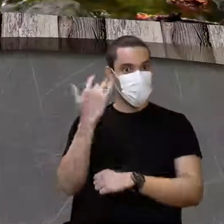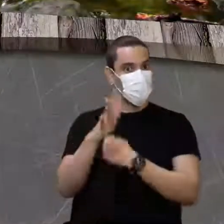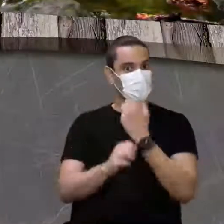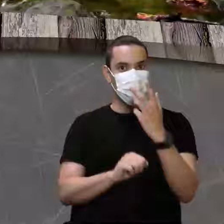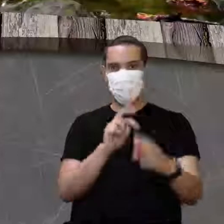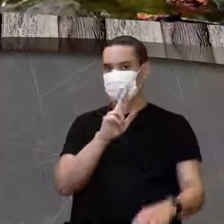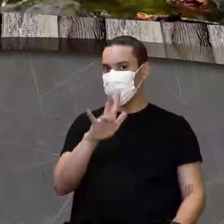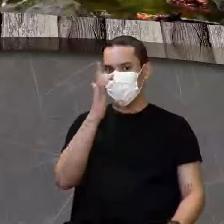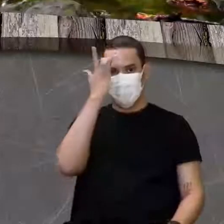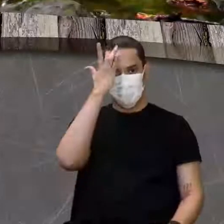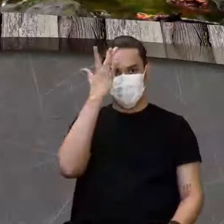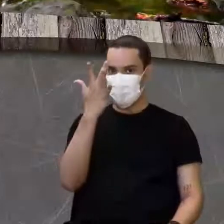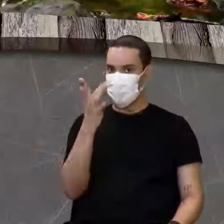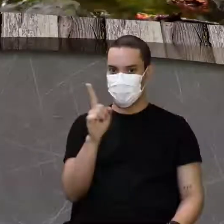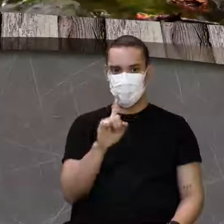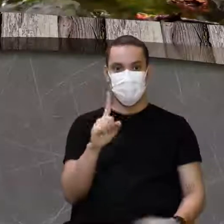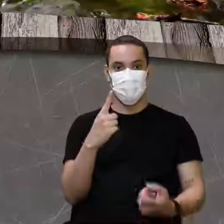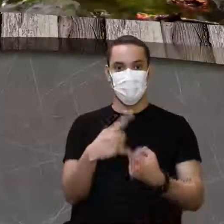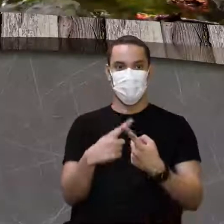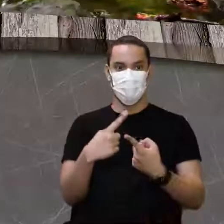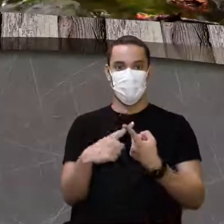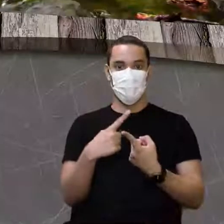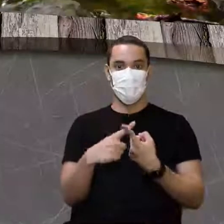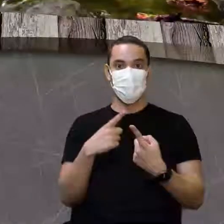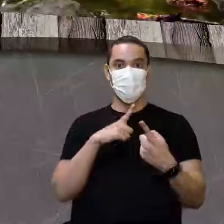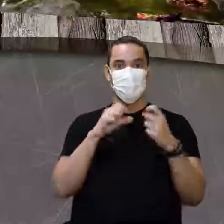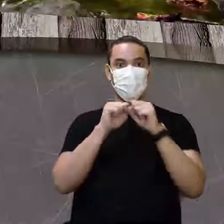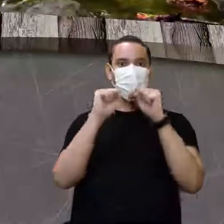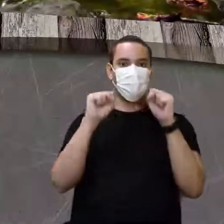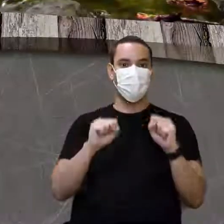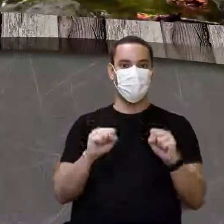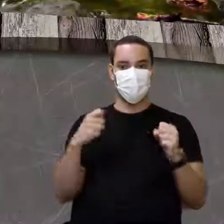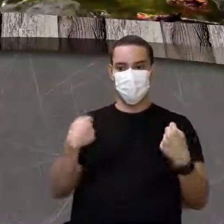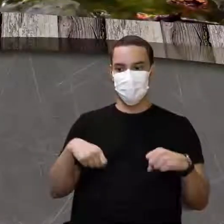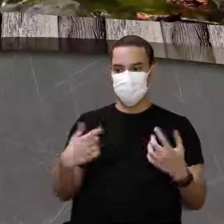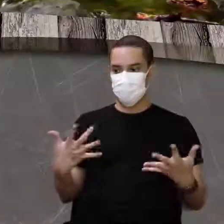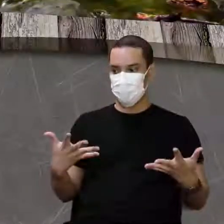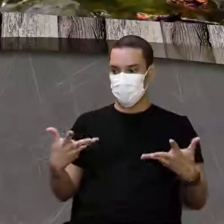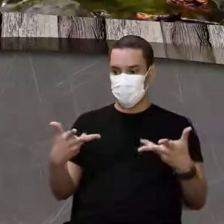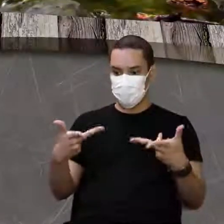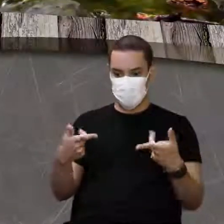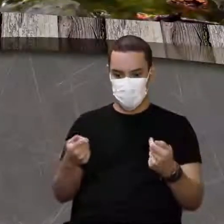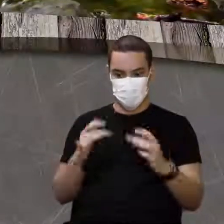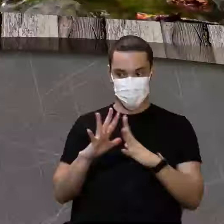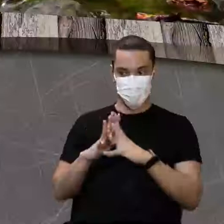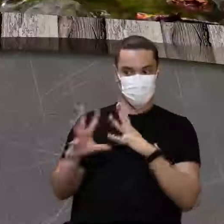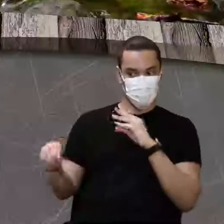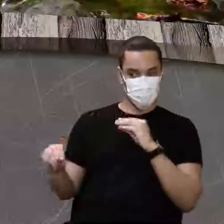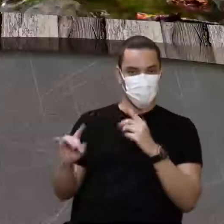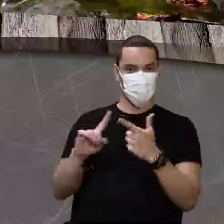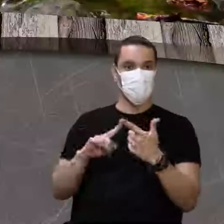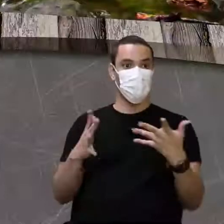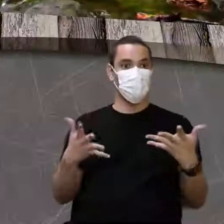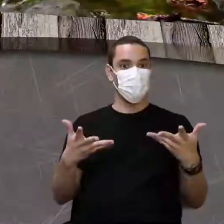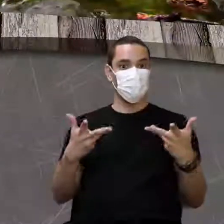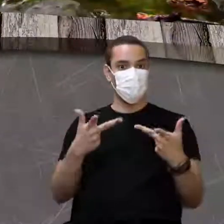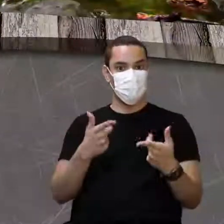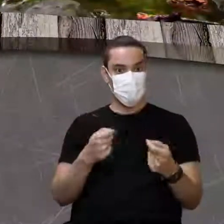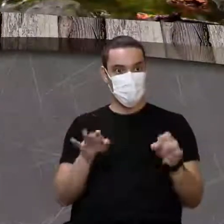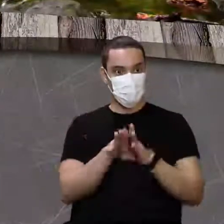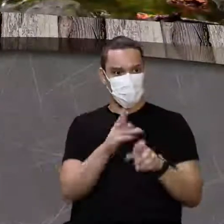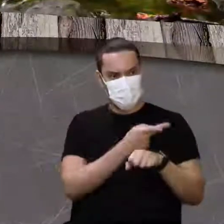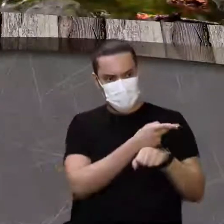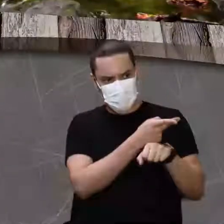de caça, né, predador e presa. Você tem que ter habilidade como presa para fugir e você tem que ter habilidades como